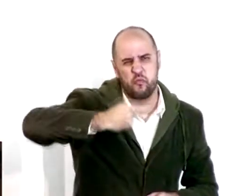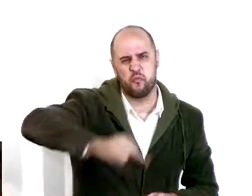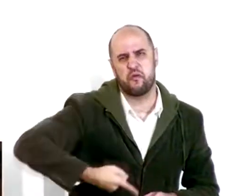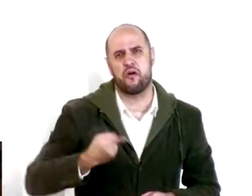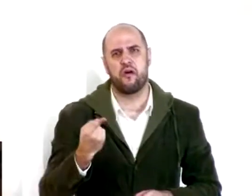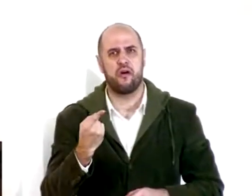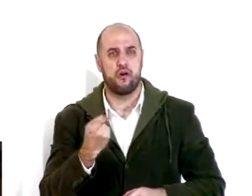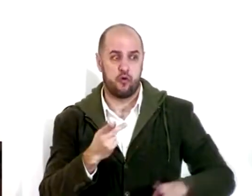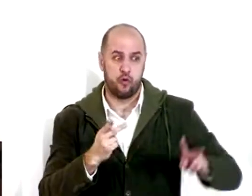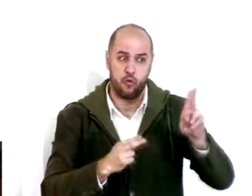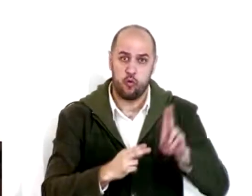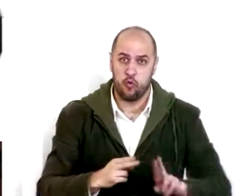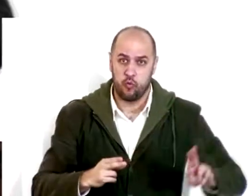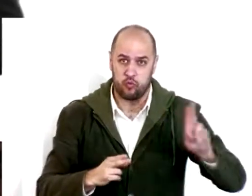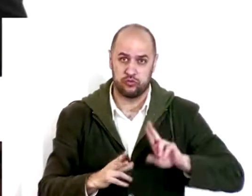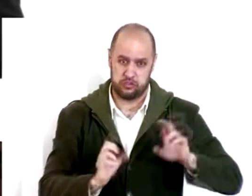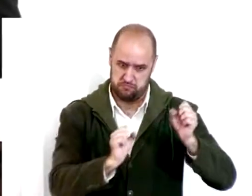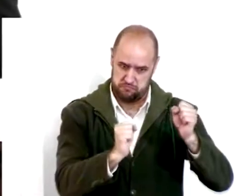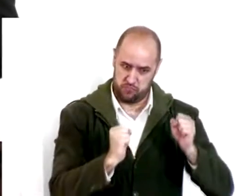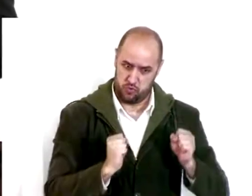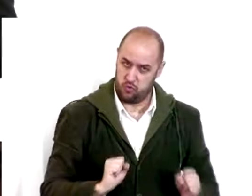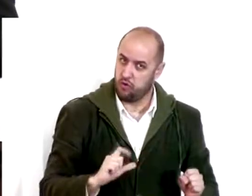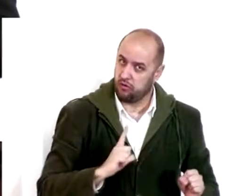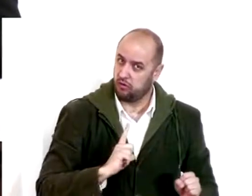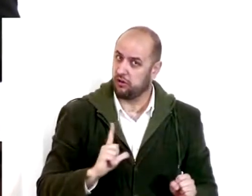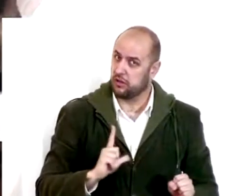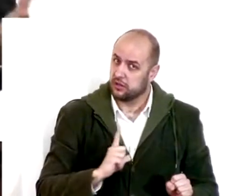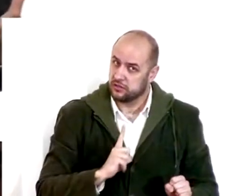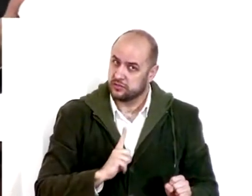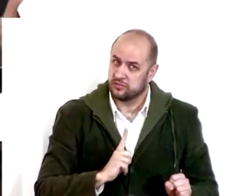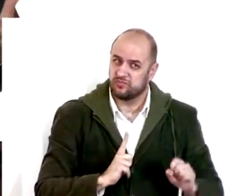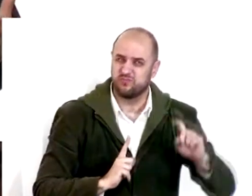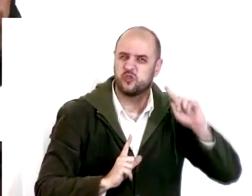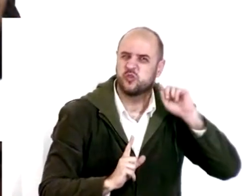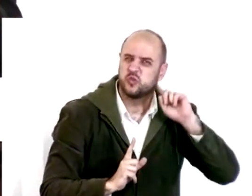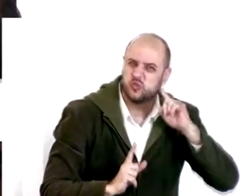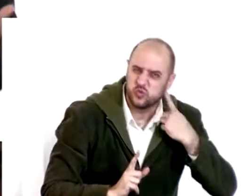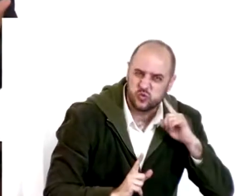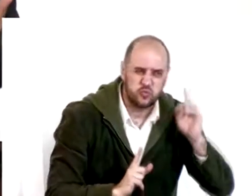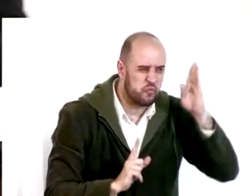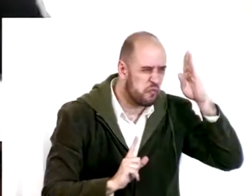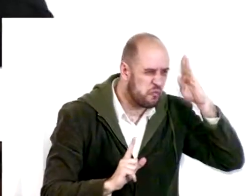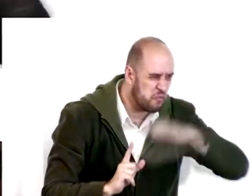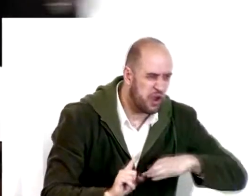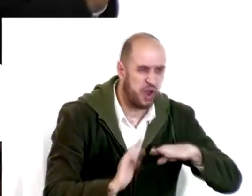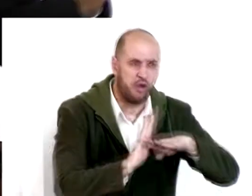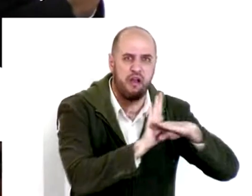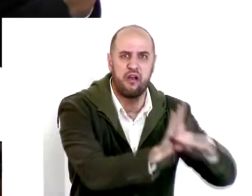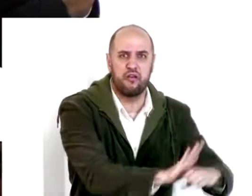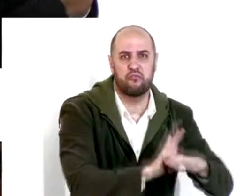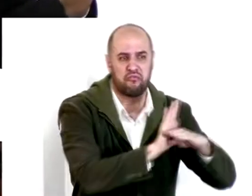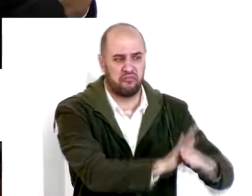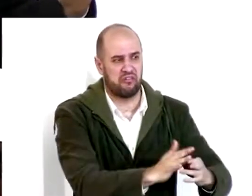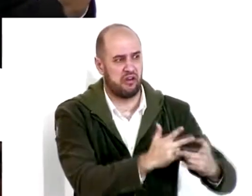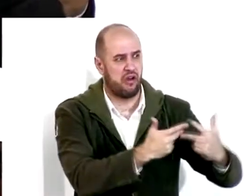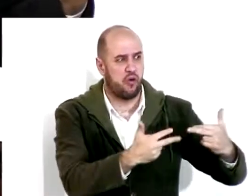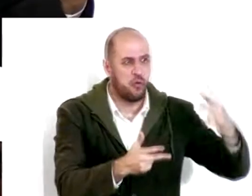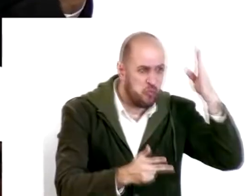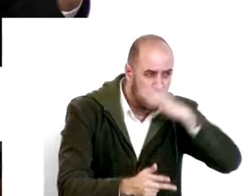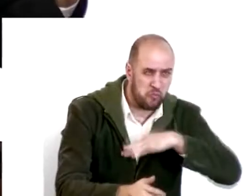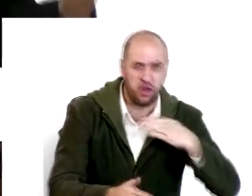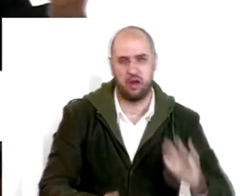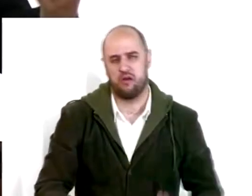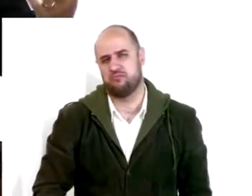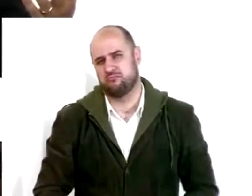de utilizarem-se do seu poder para a corrupção, para apoiarem e acobertarem